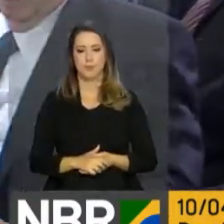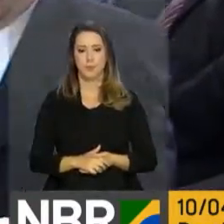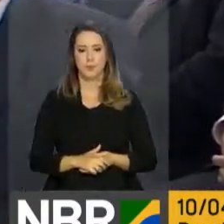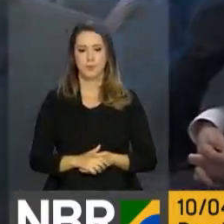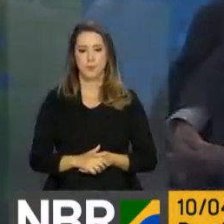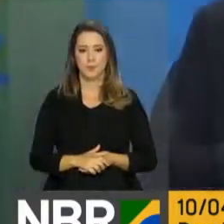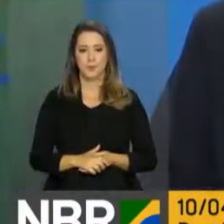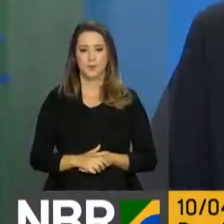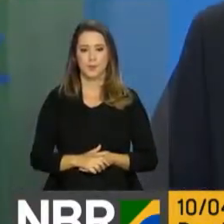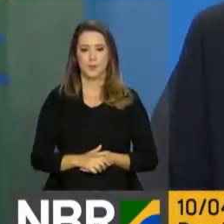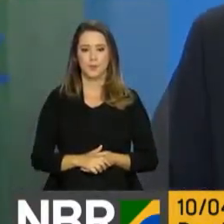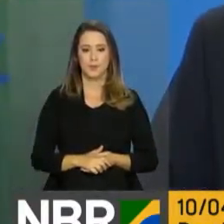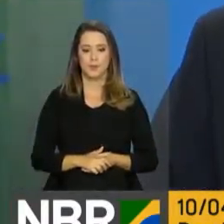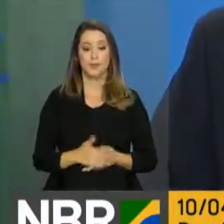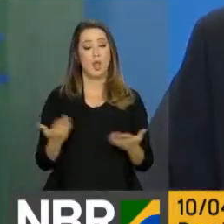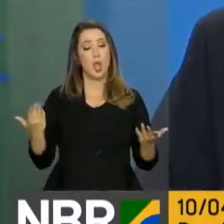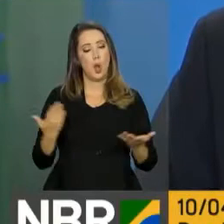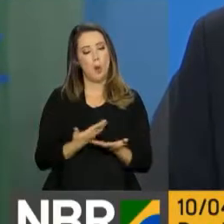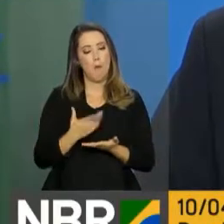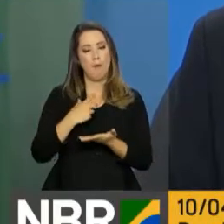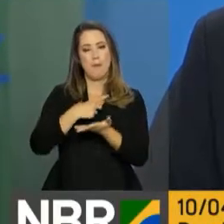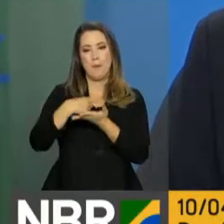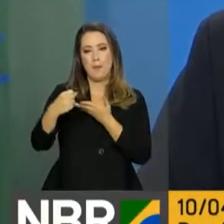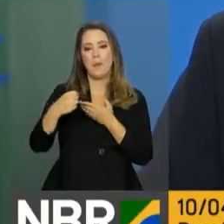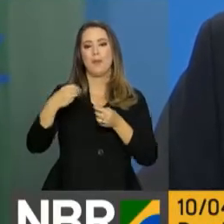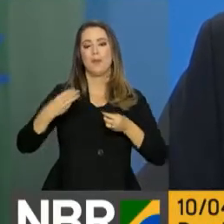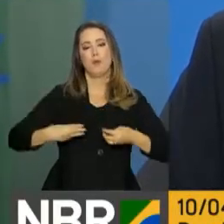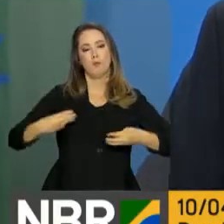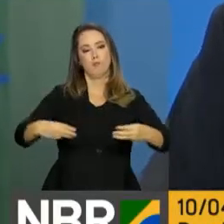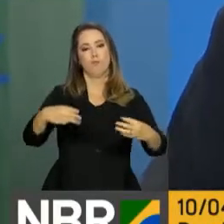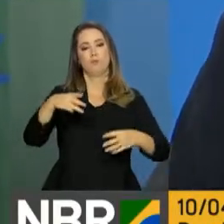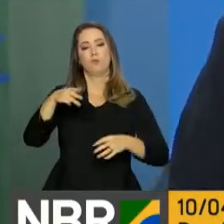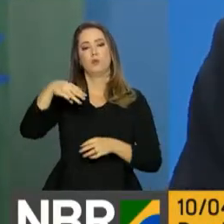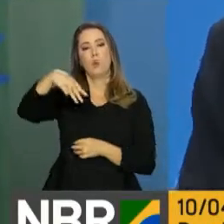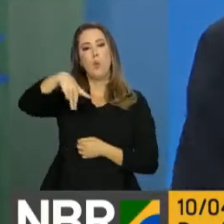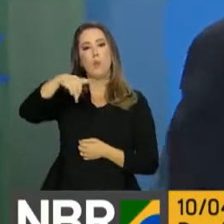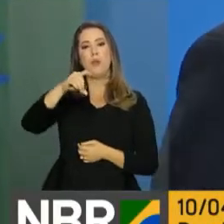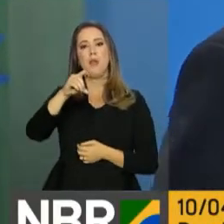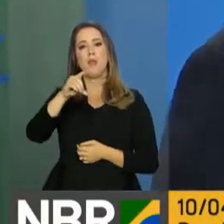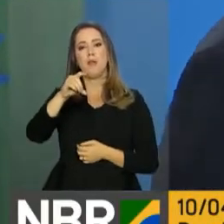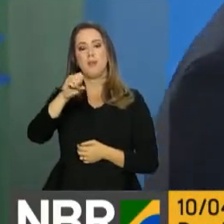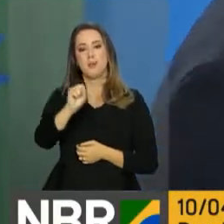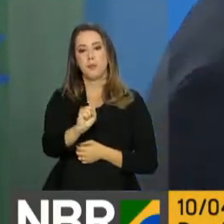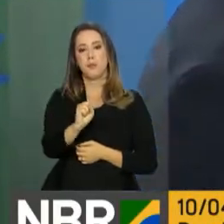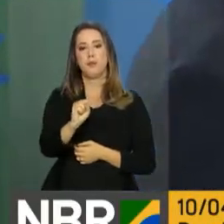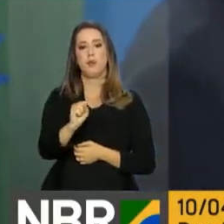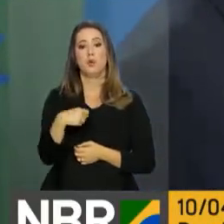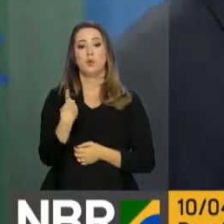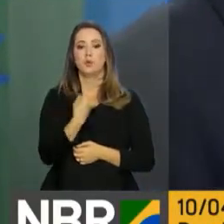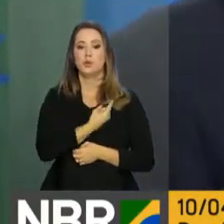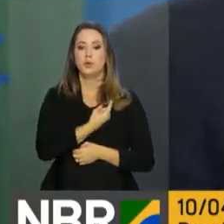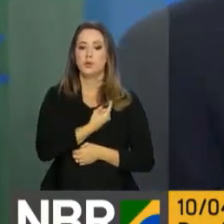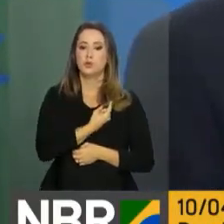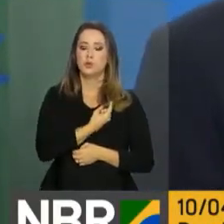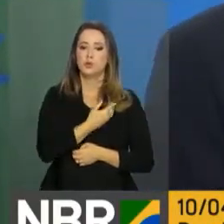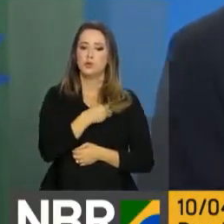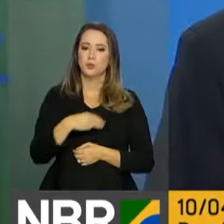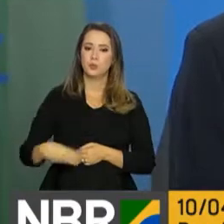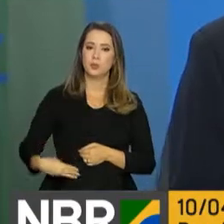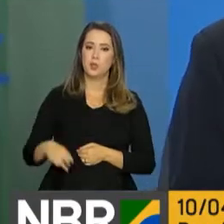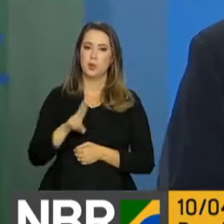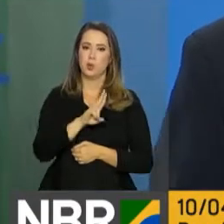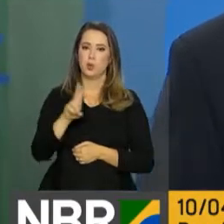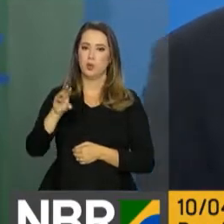E agora, deixa o Ministério do Desenvolvimento Social, o nosso Osmar Terra, a